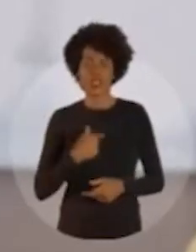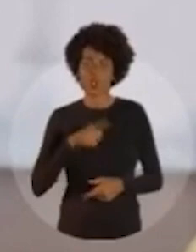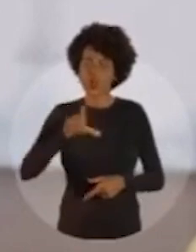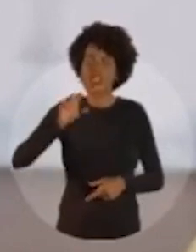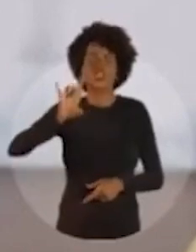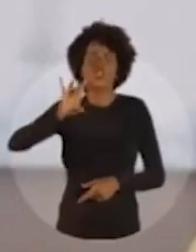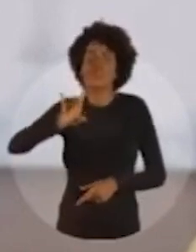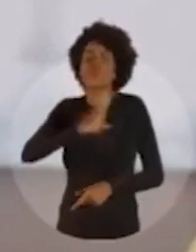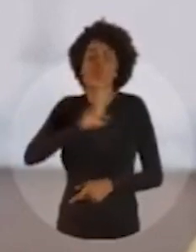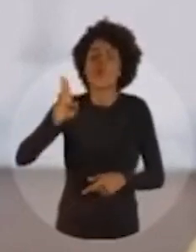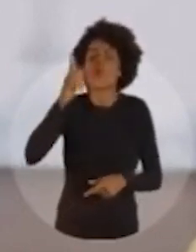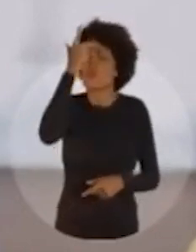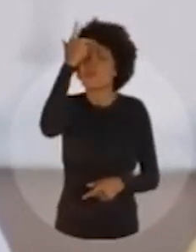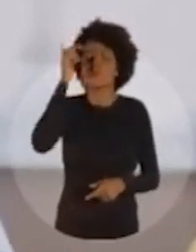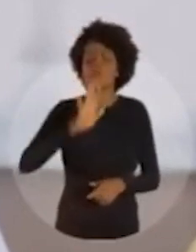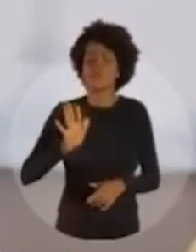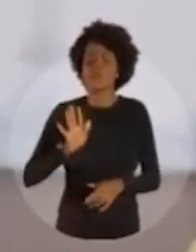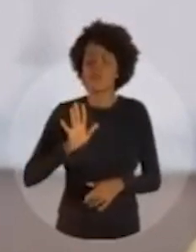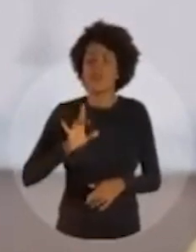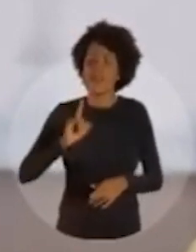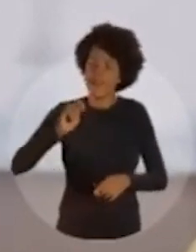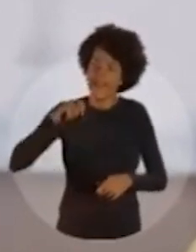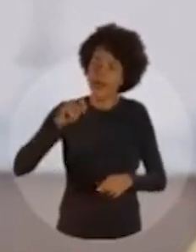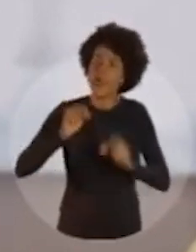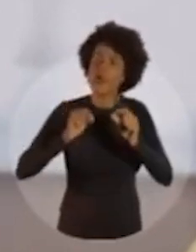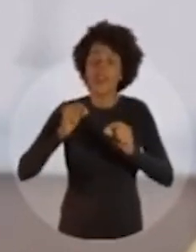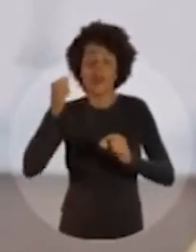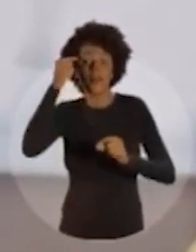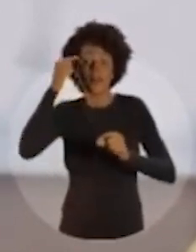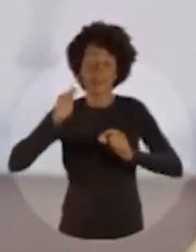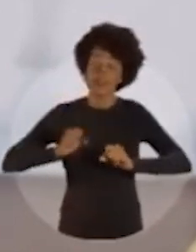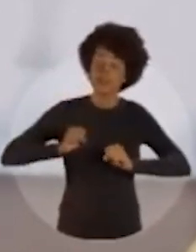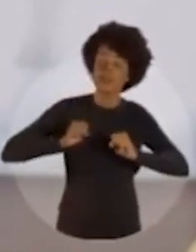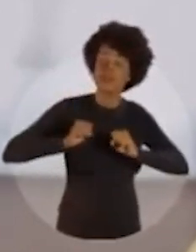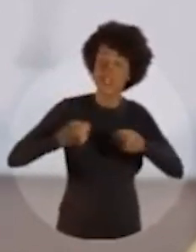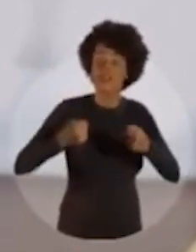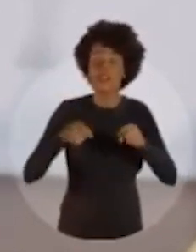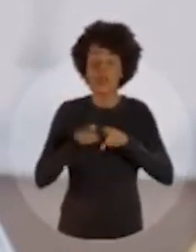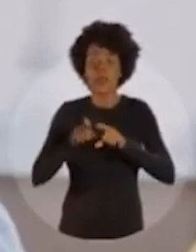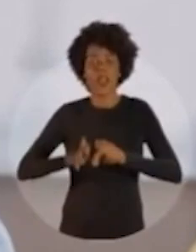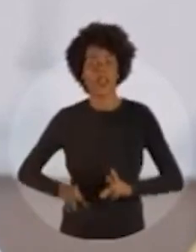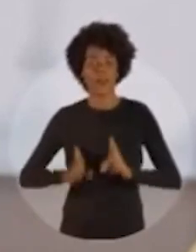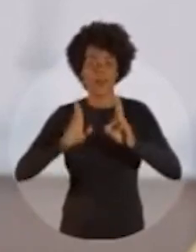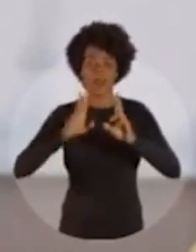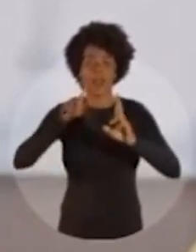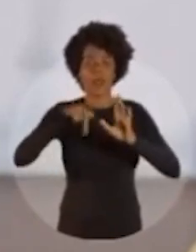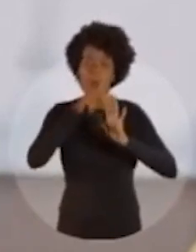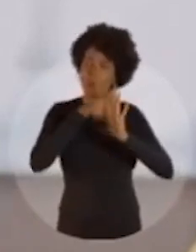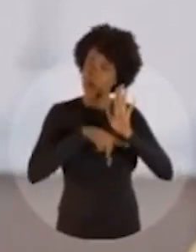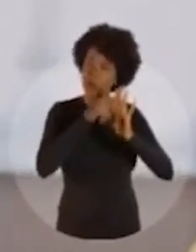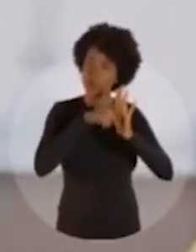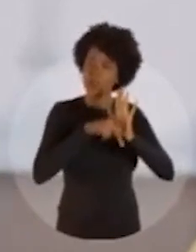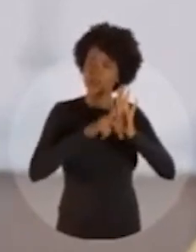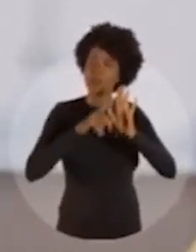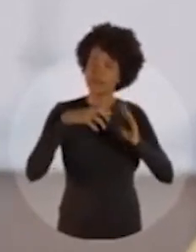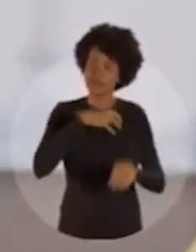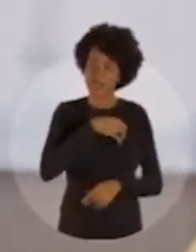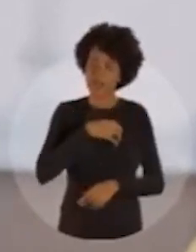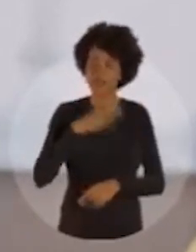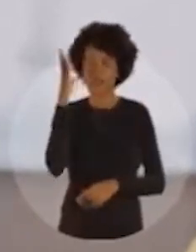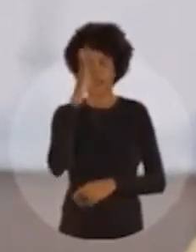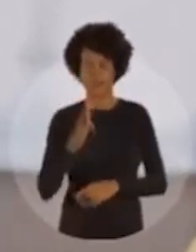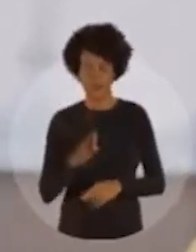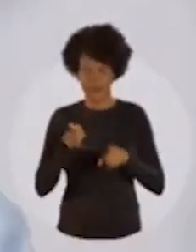escolhendo não é só o nome de uma pessoa é o que ela defende que ela representa é um projeto para Bahia